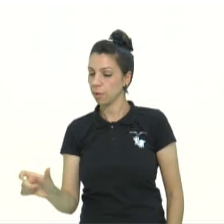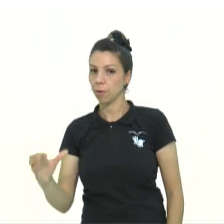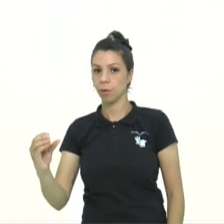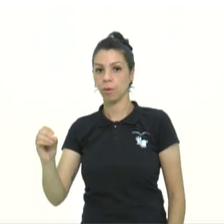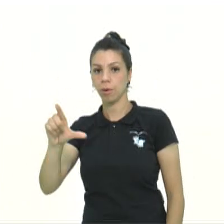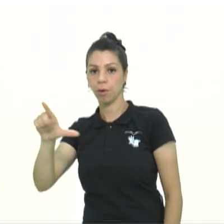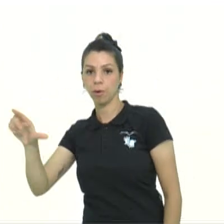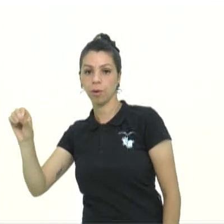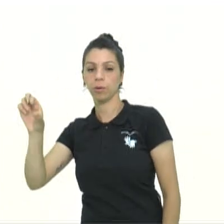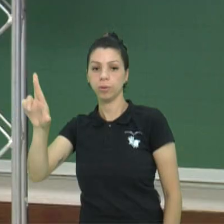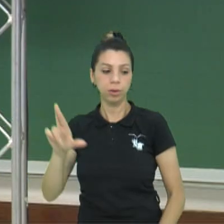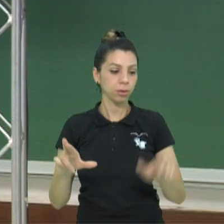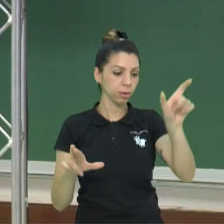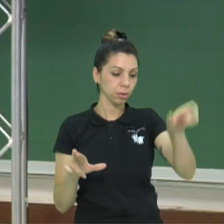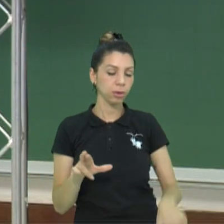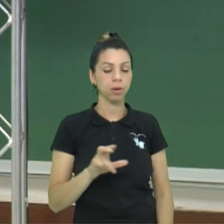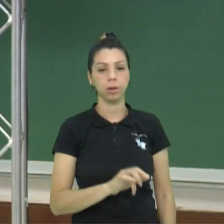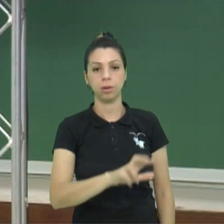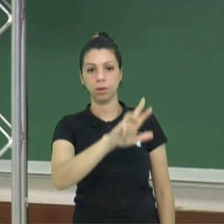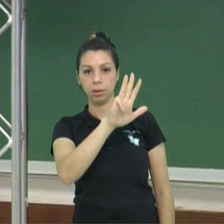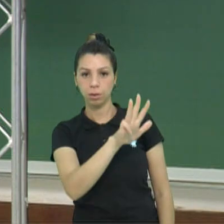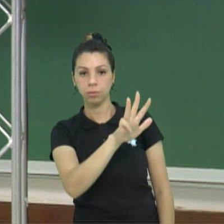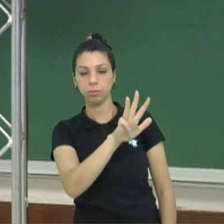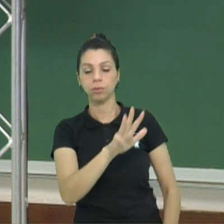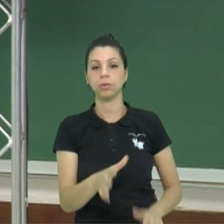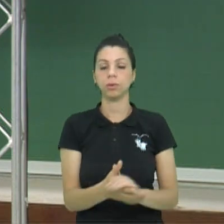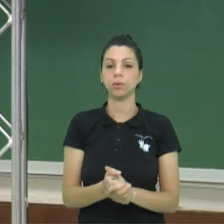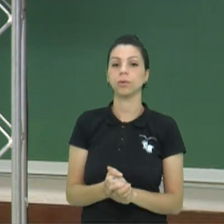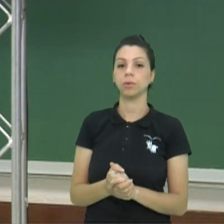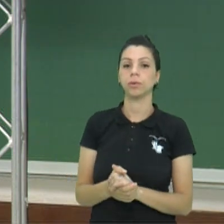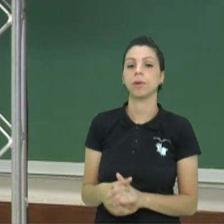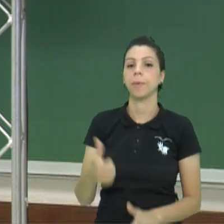Lula disputaram o segundo turno da eleição presidencial de